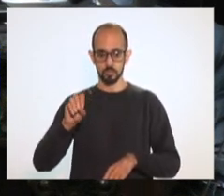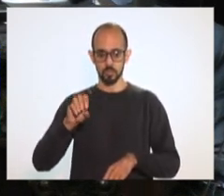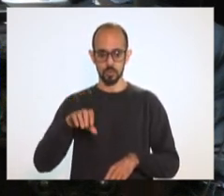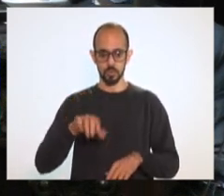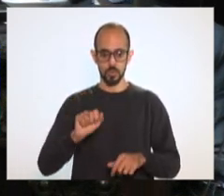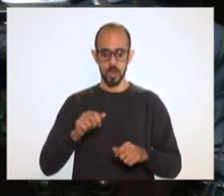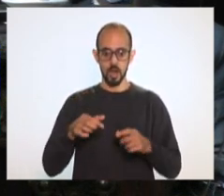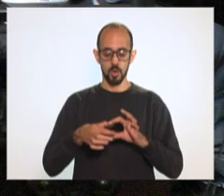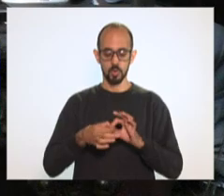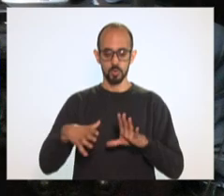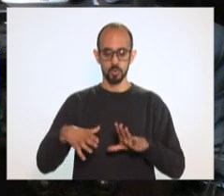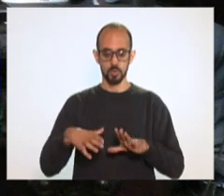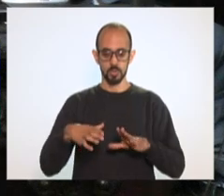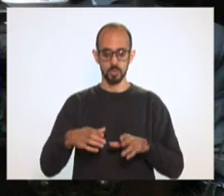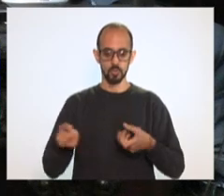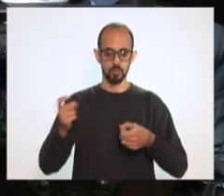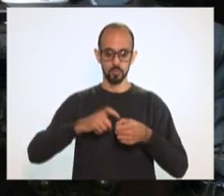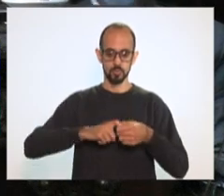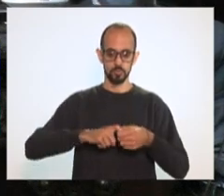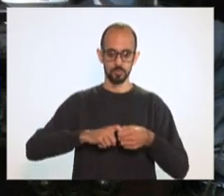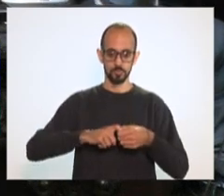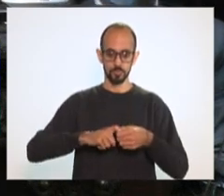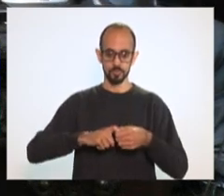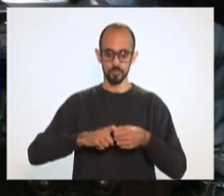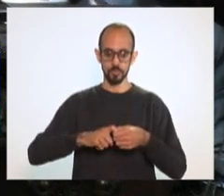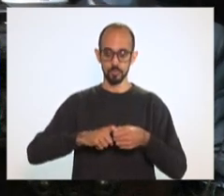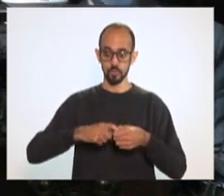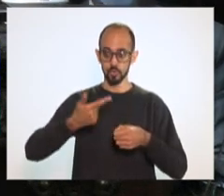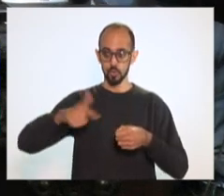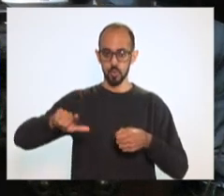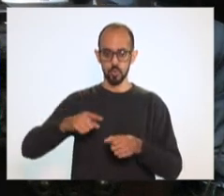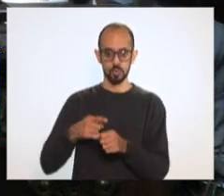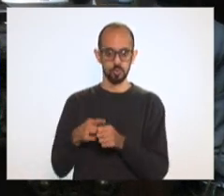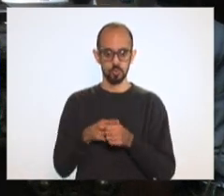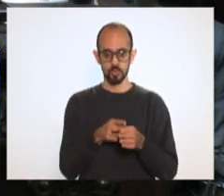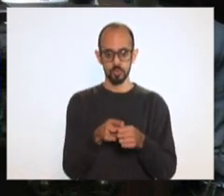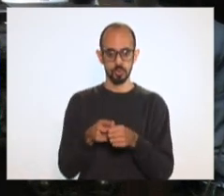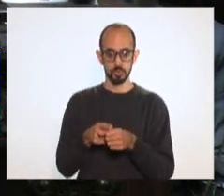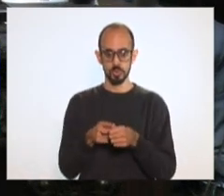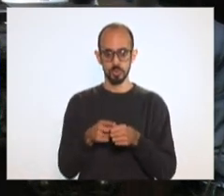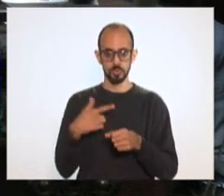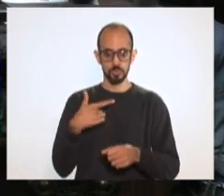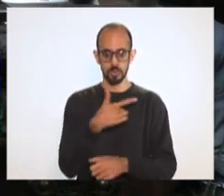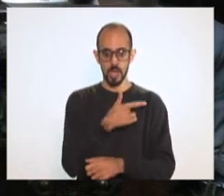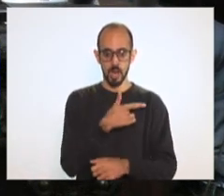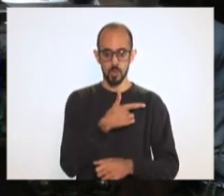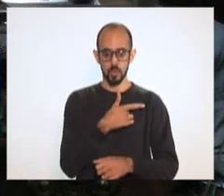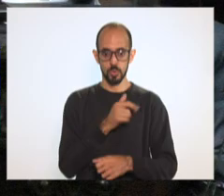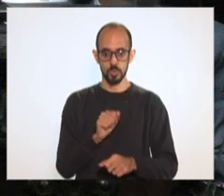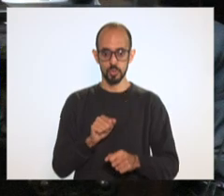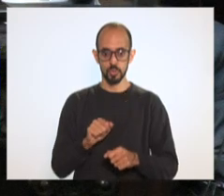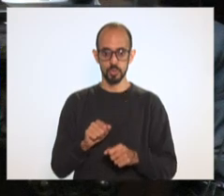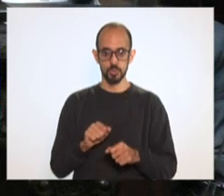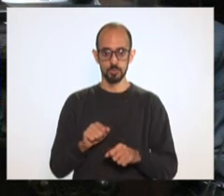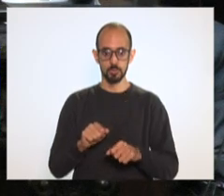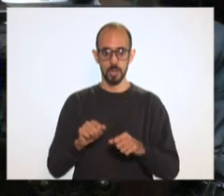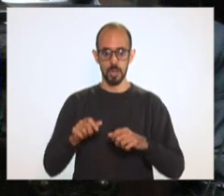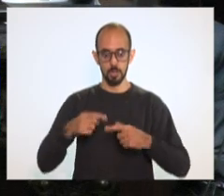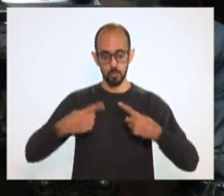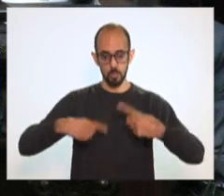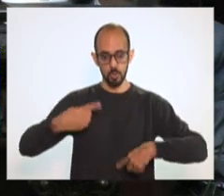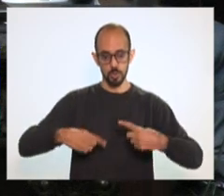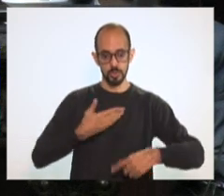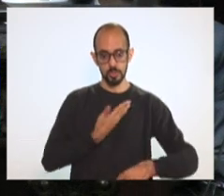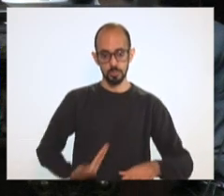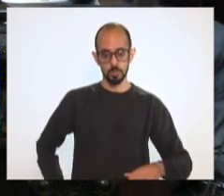de consórcios intermunicipais de saúde e desenvolvimento em regime de gestão associada na execução de políticas públicas de